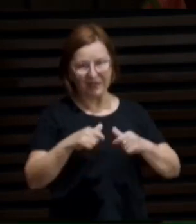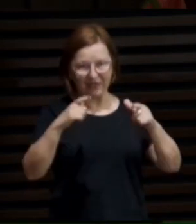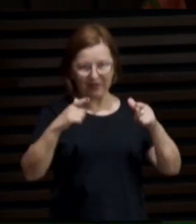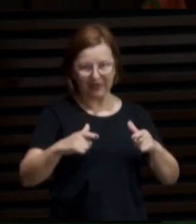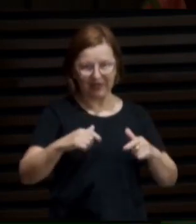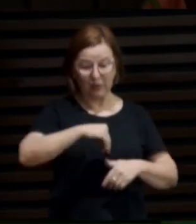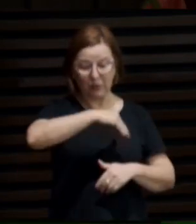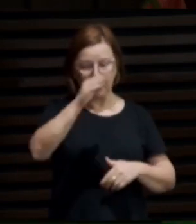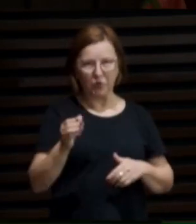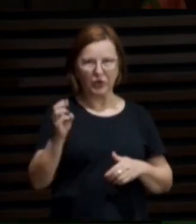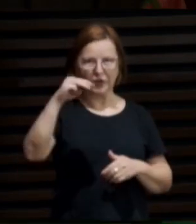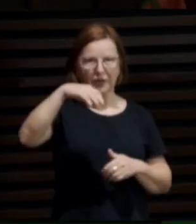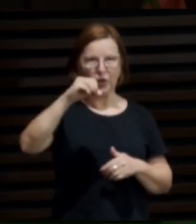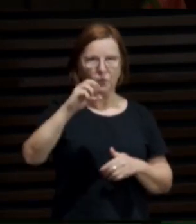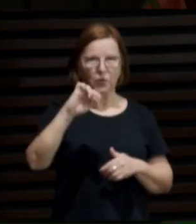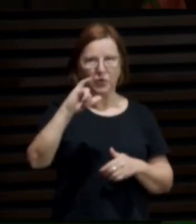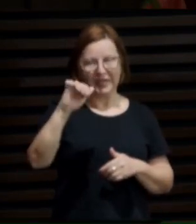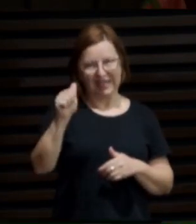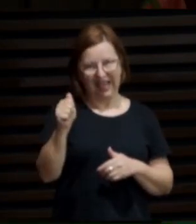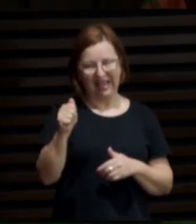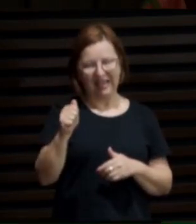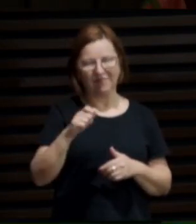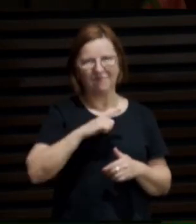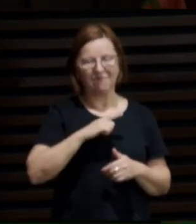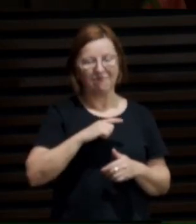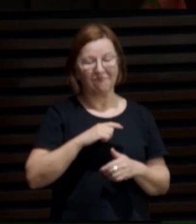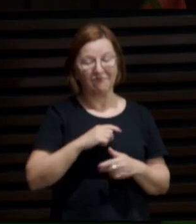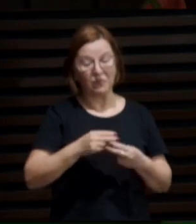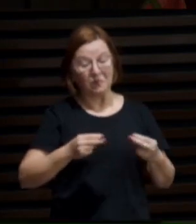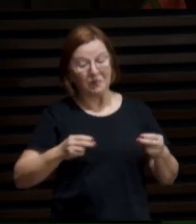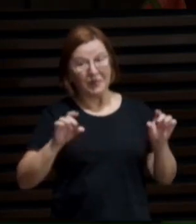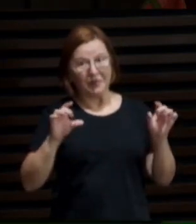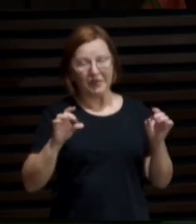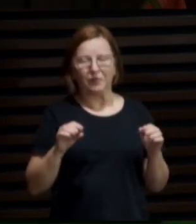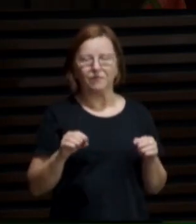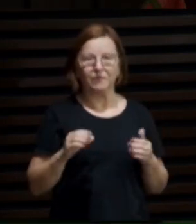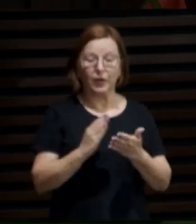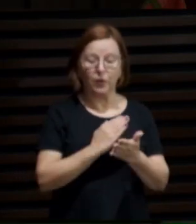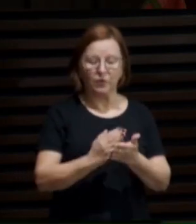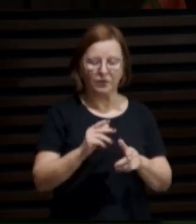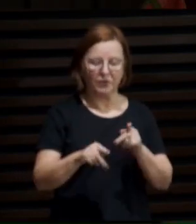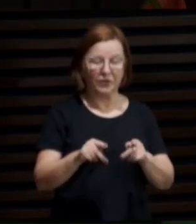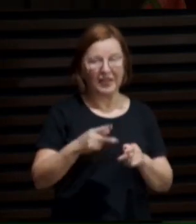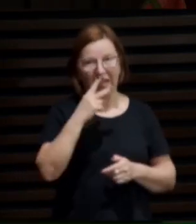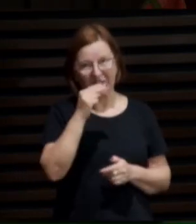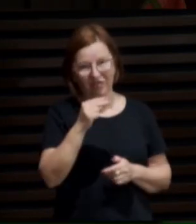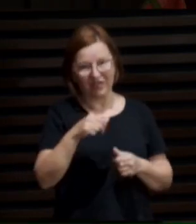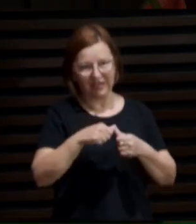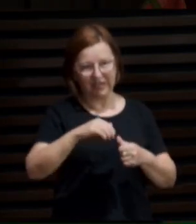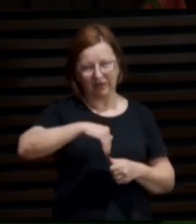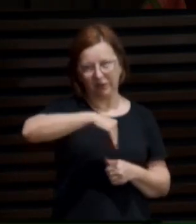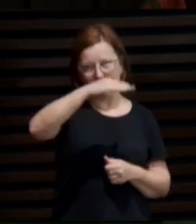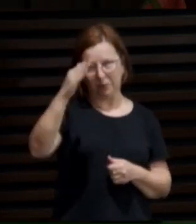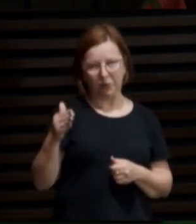tem algo muito especial. Alguns estudiosos dizem que esse lugar, Monte Moriá,